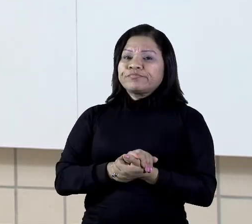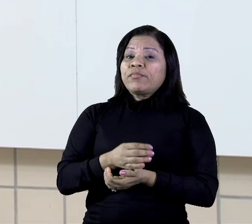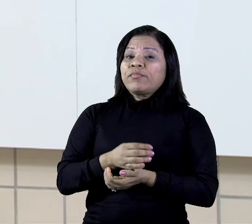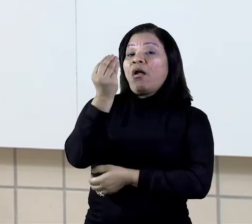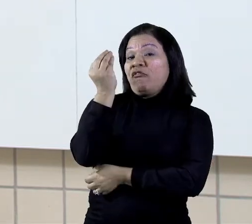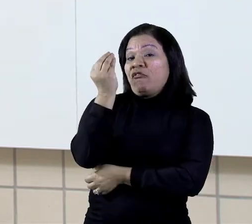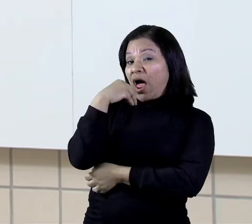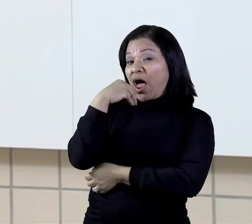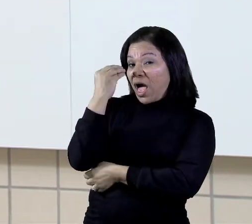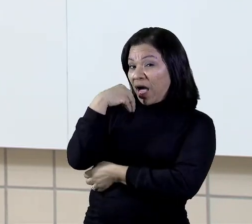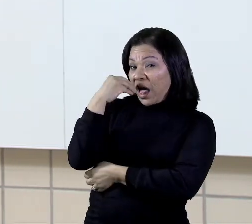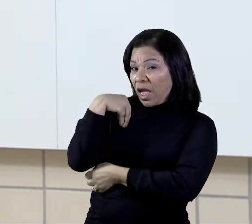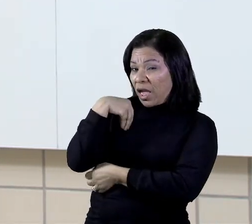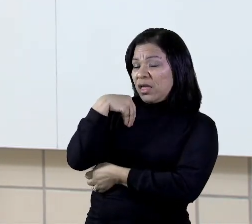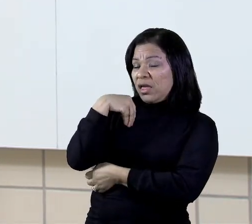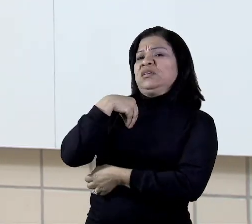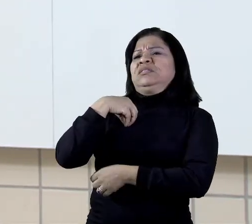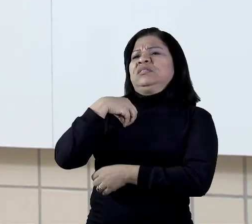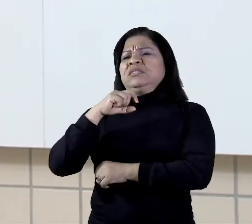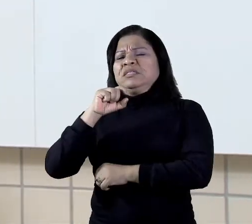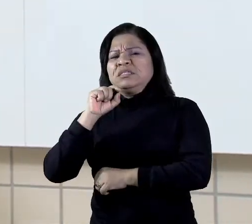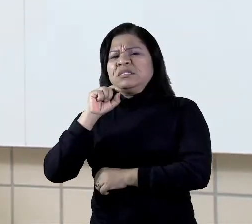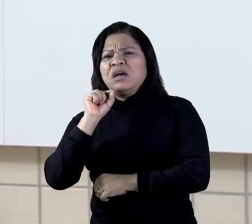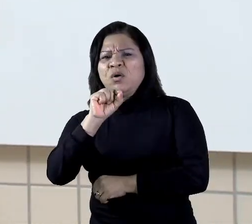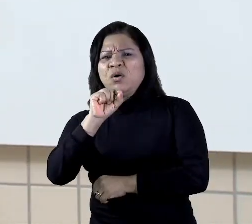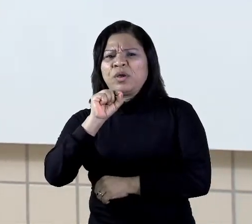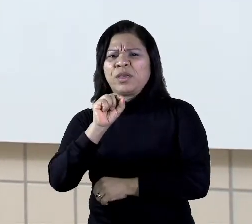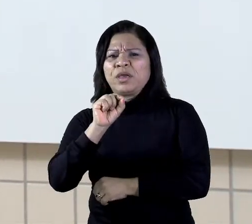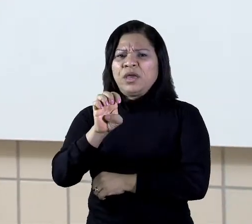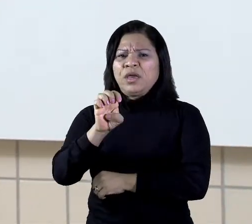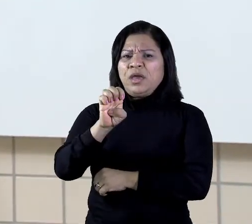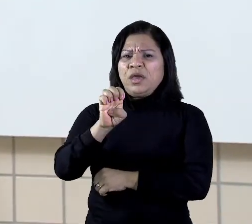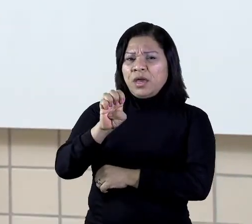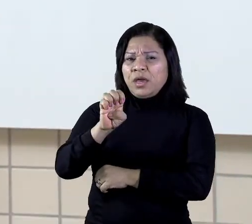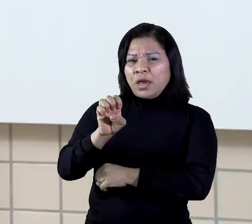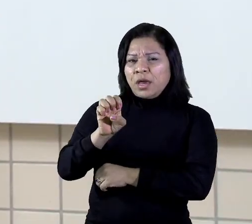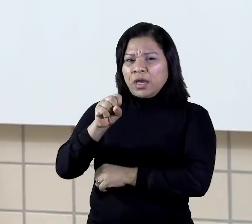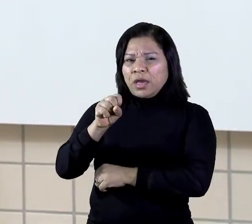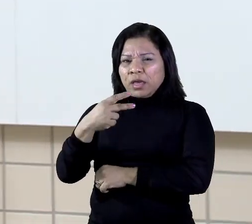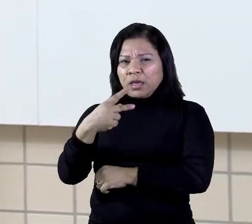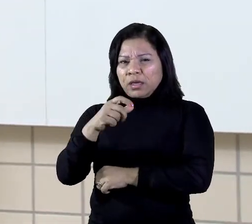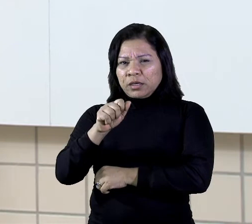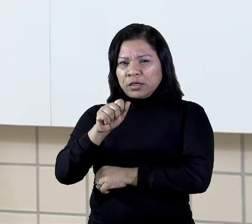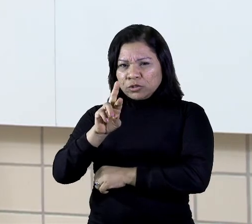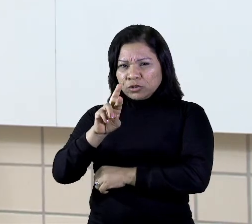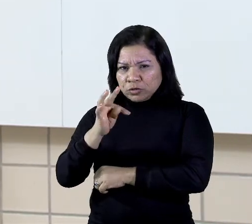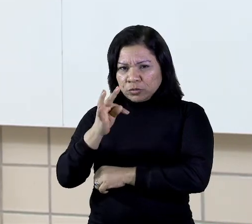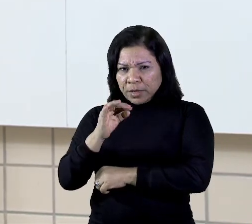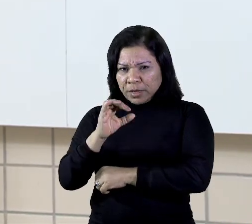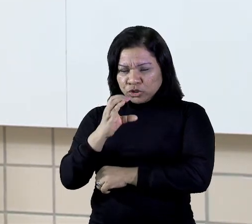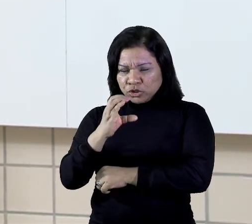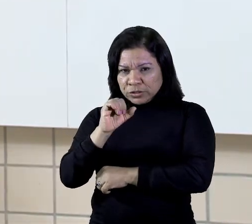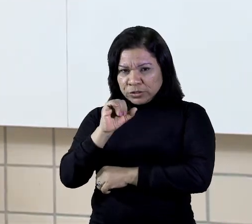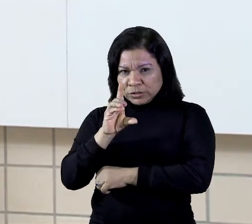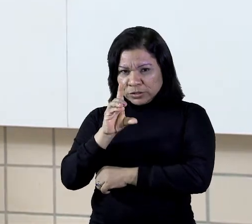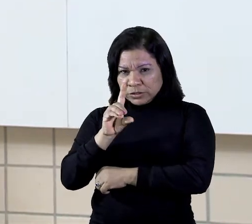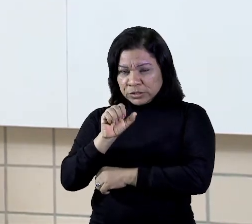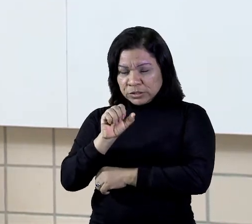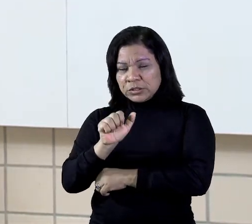espasticidade, quer dizer que está mais calmo, tranquilo, parece que a musculatura está enrijecida, né?